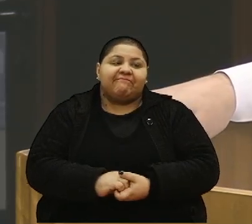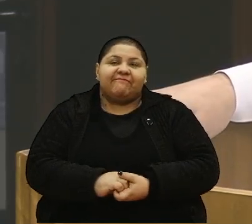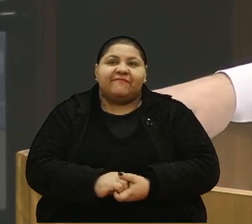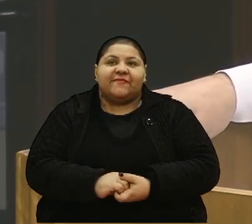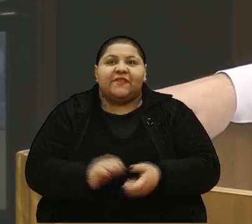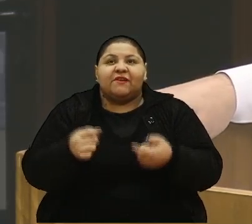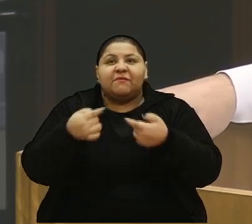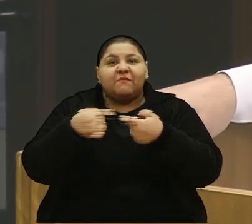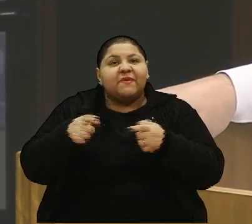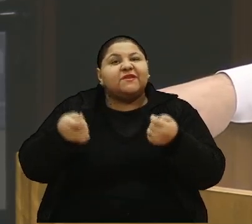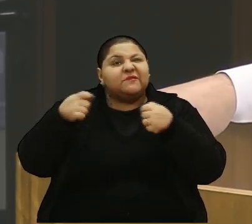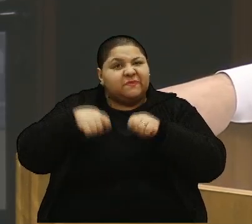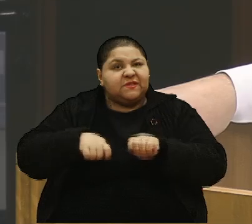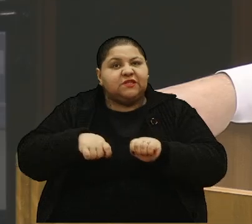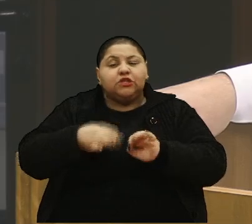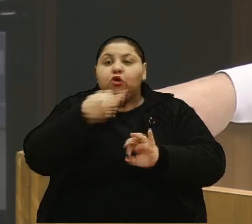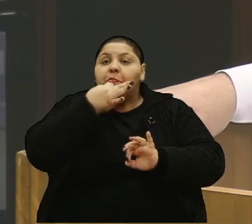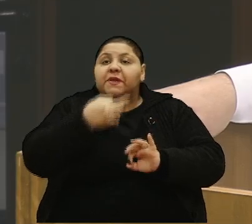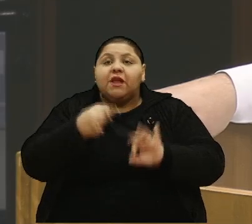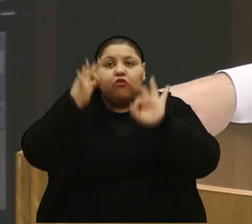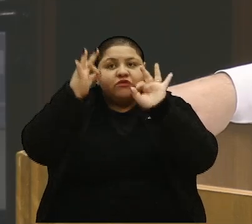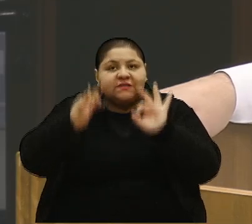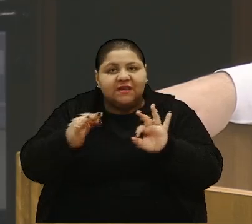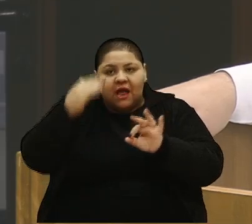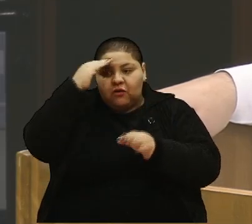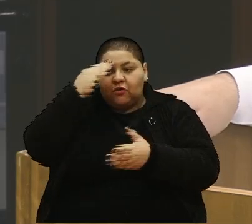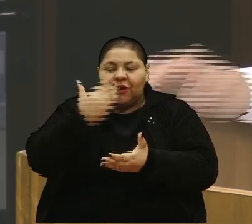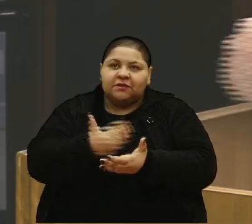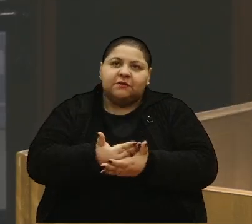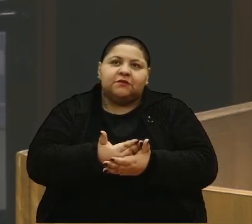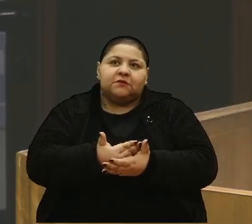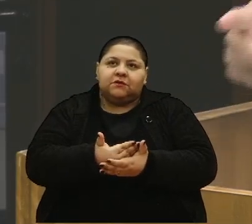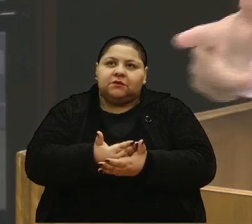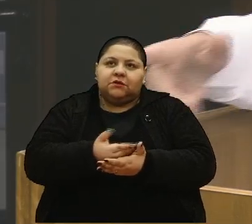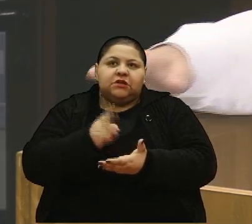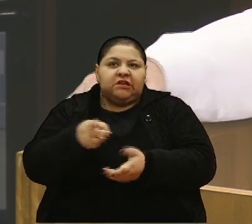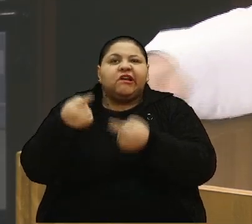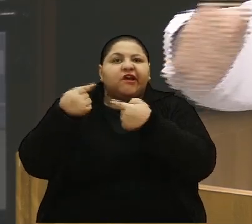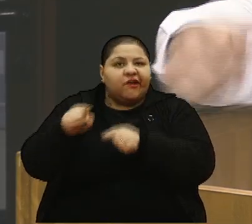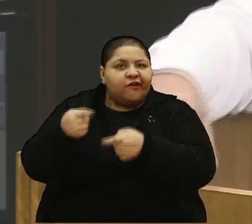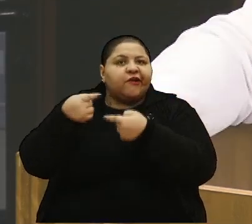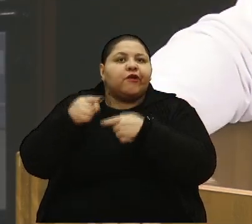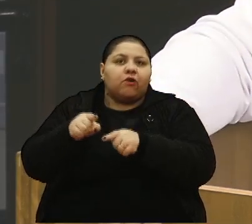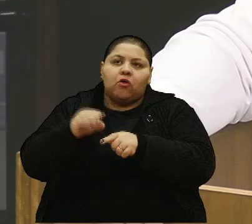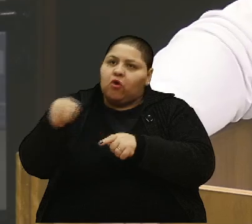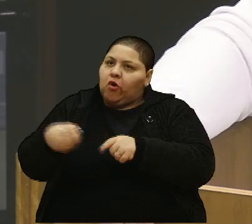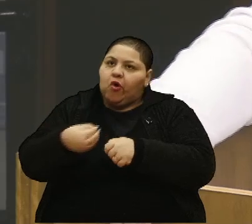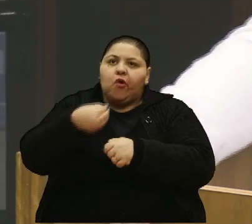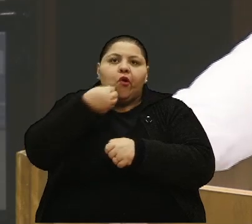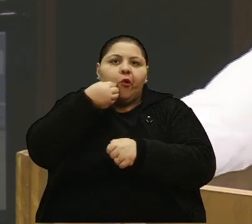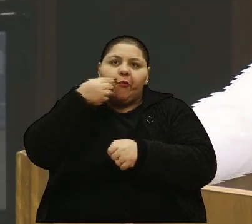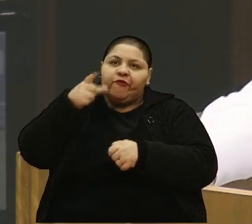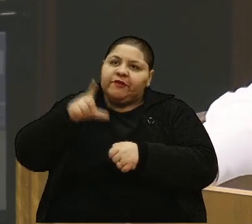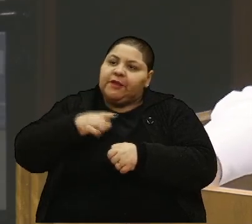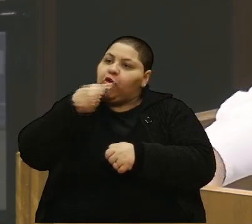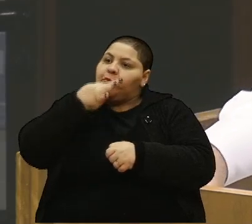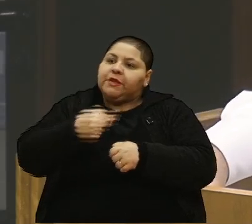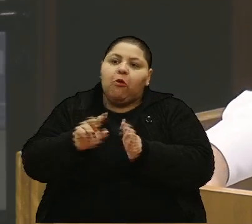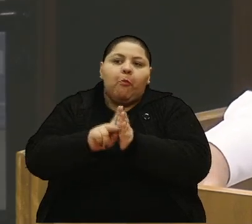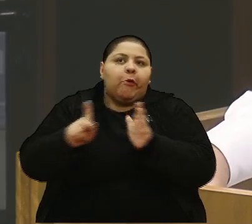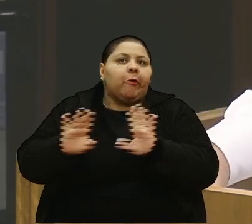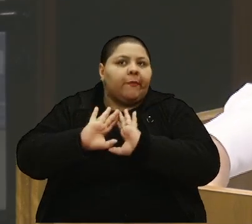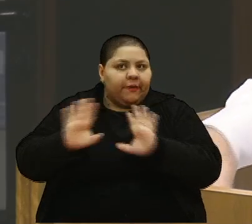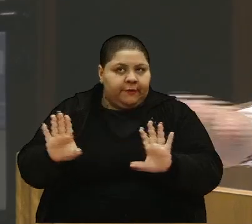Mas eu não deixo de ter contundência naquilo que eu acredito e se é para ser crítico, a gente vai e assume posturas.